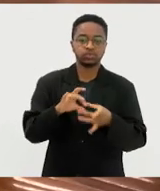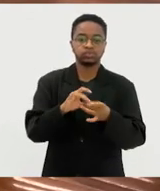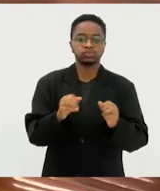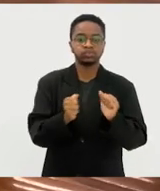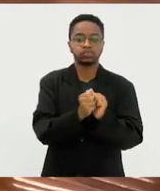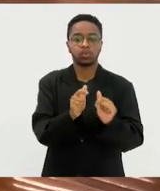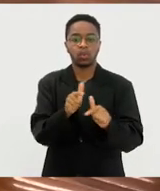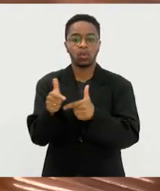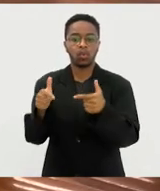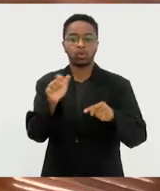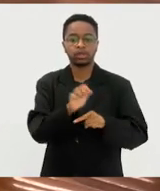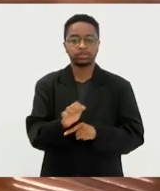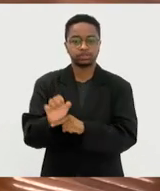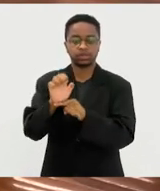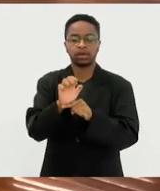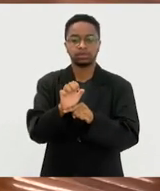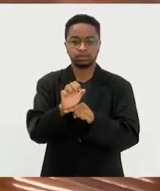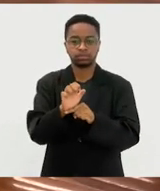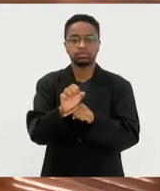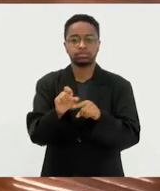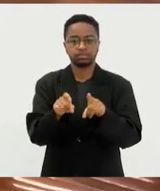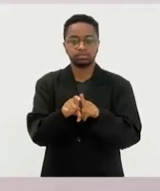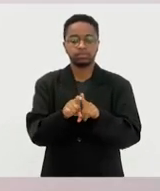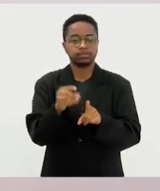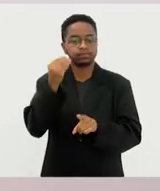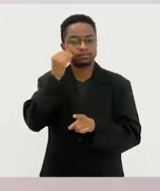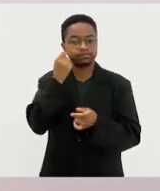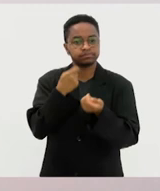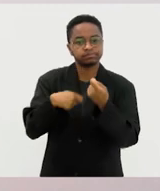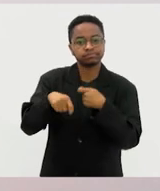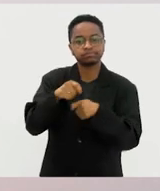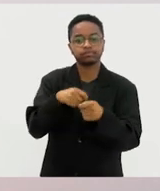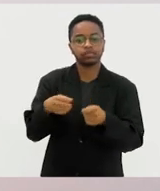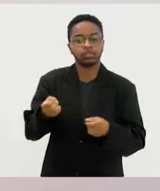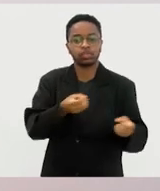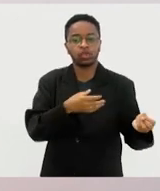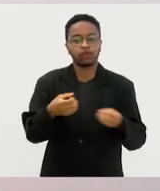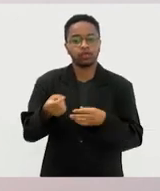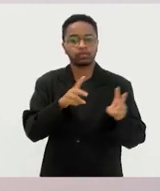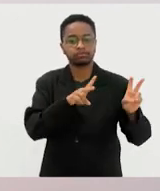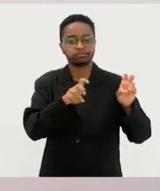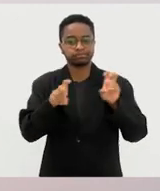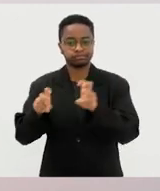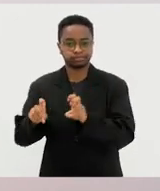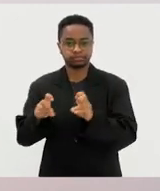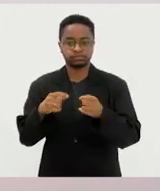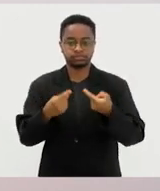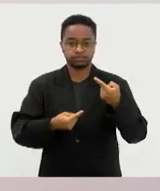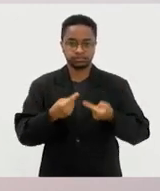estão em regime também, tentando negociar novos termos. A gente tem